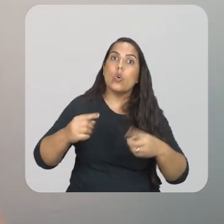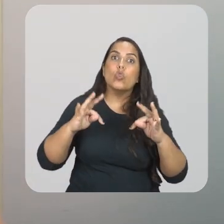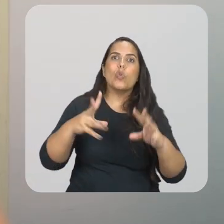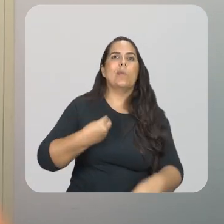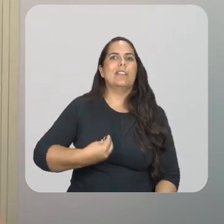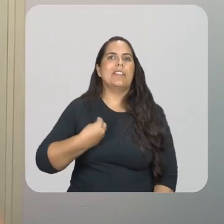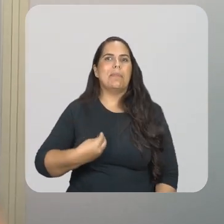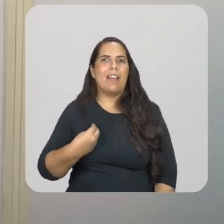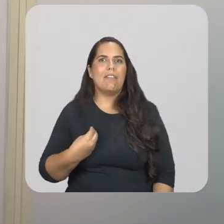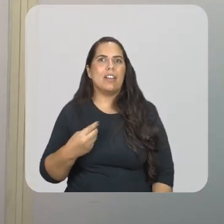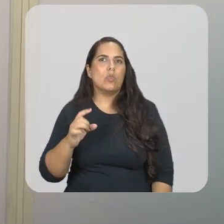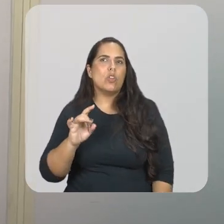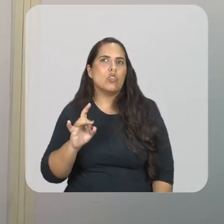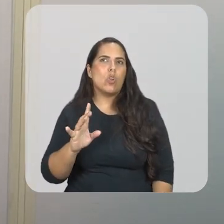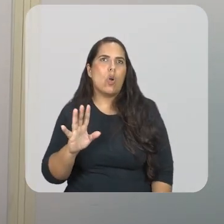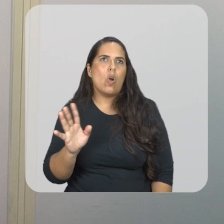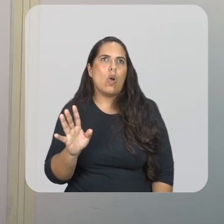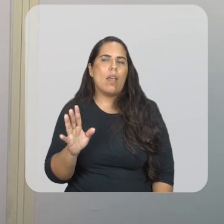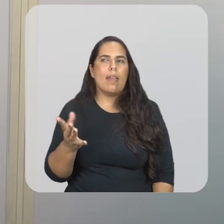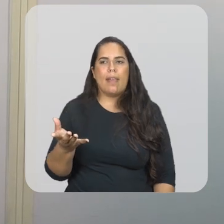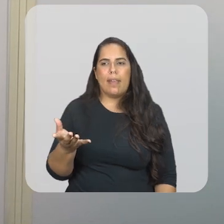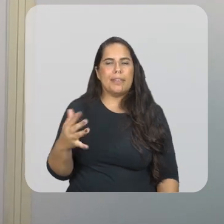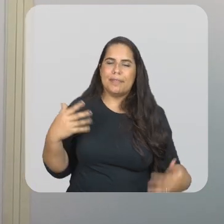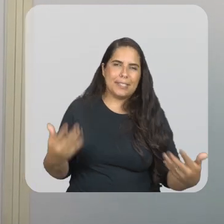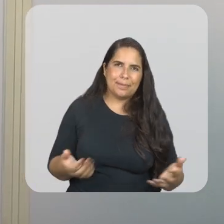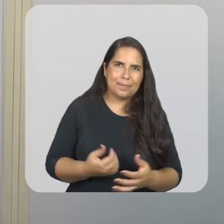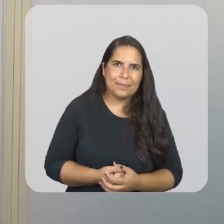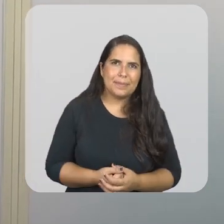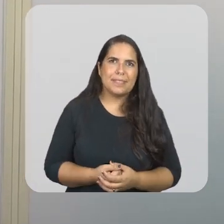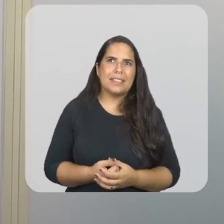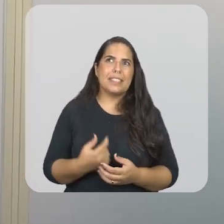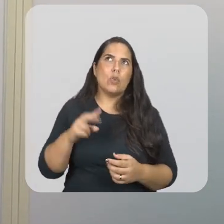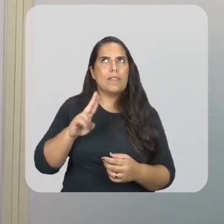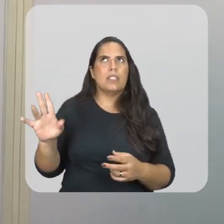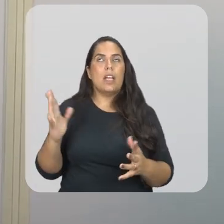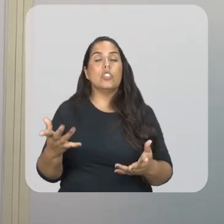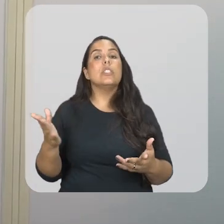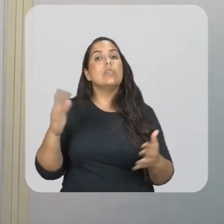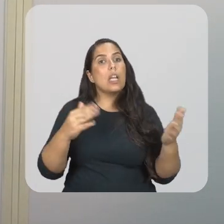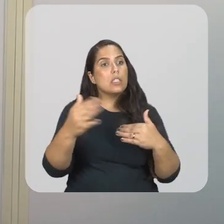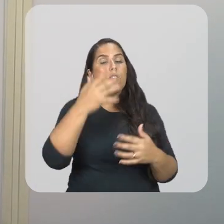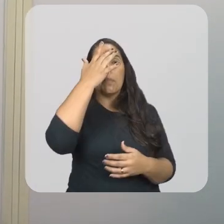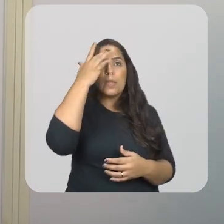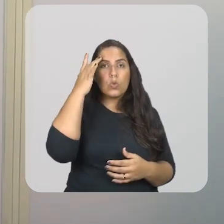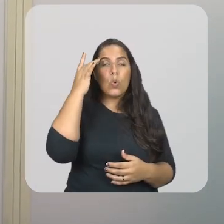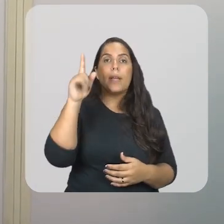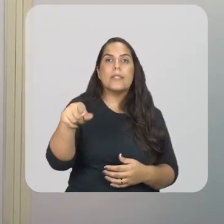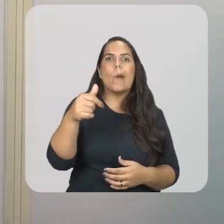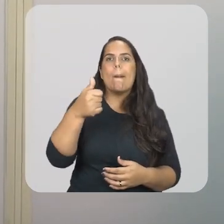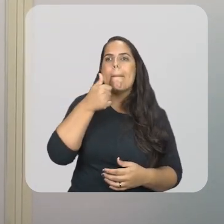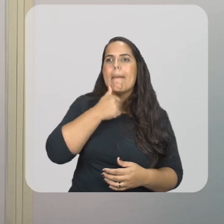que envolvia todo mundo, que não era a galera, enfim, da universidade. E aí trazia essas pessoas, né? Então a